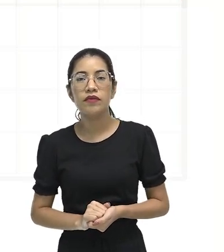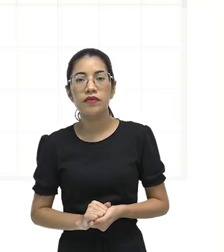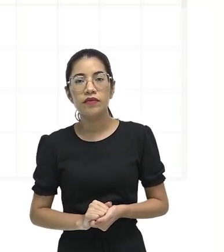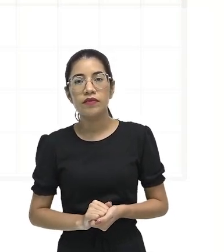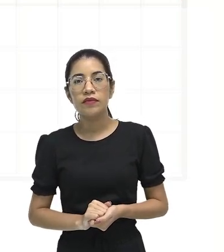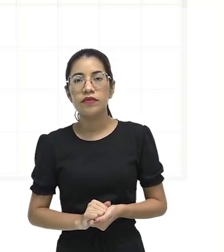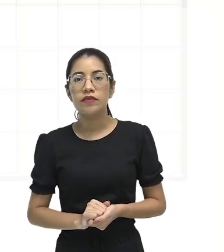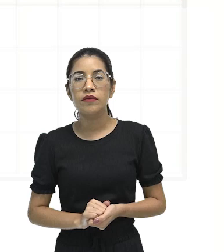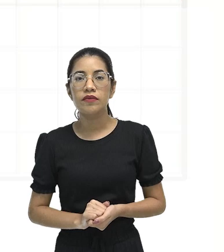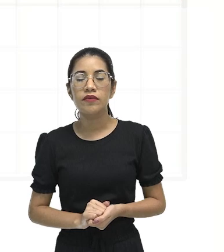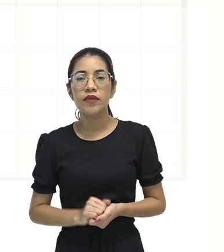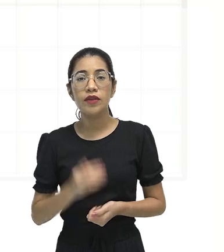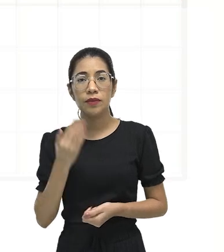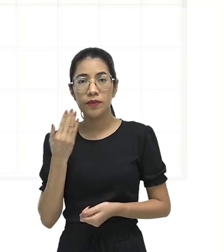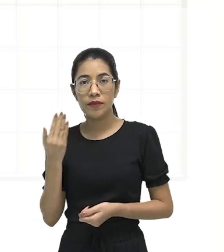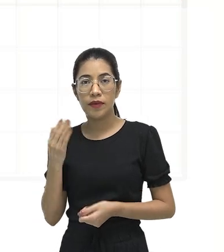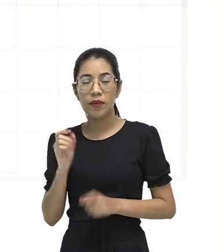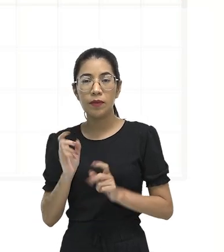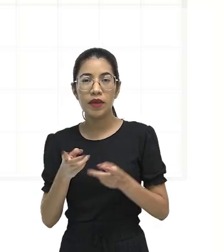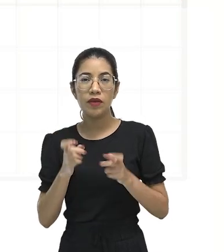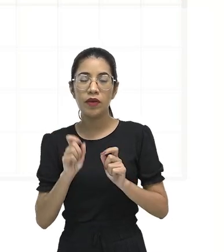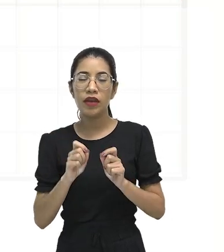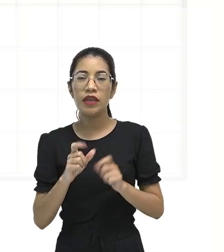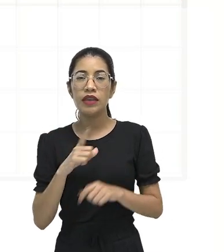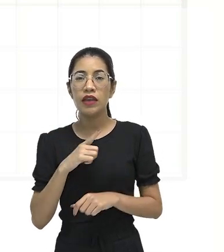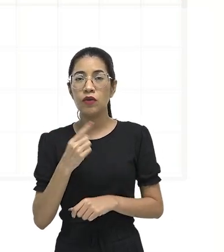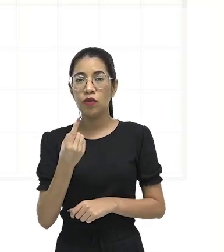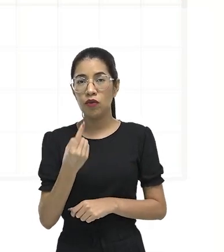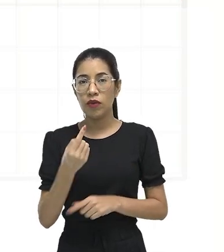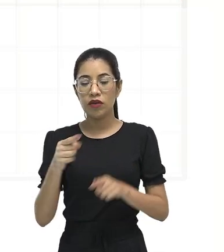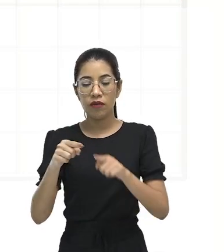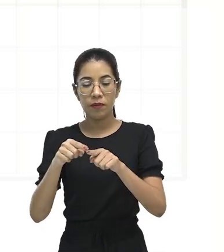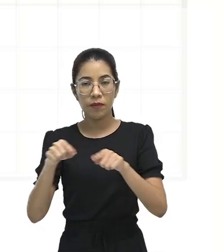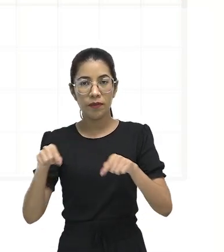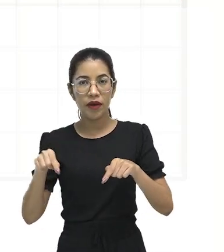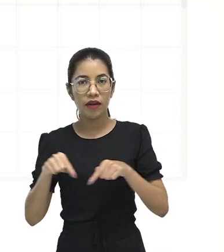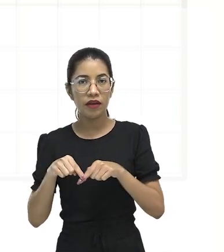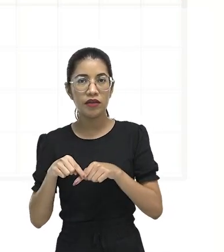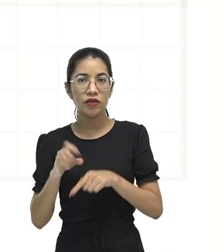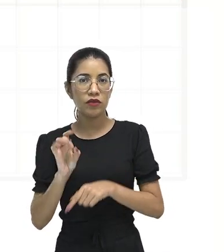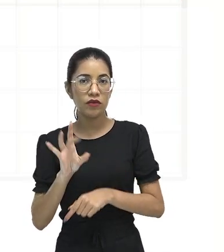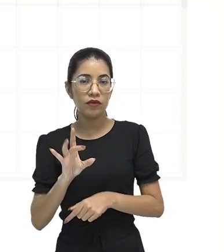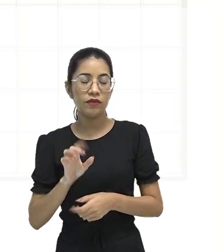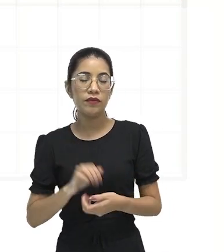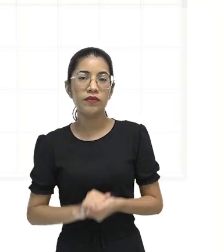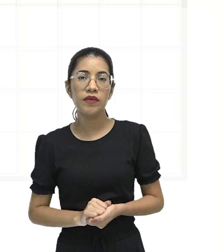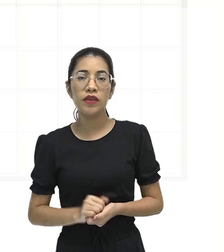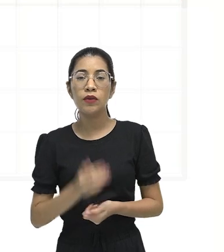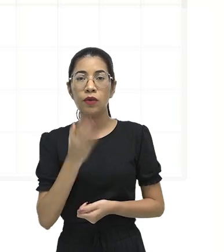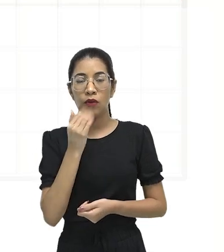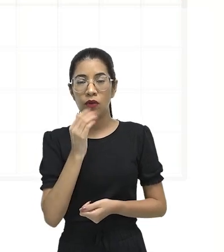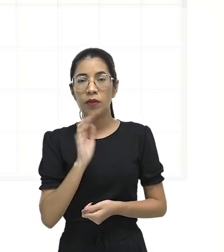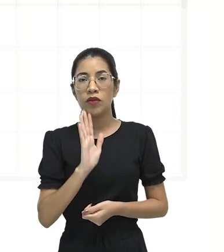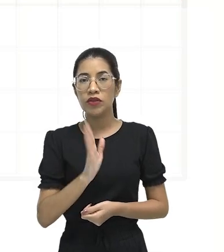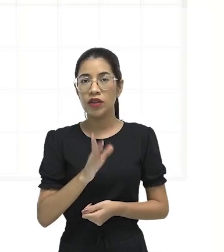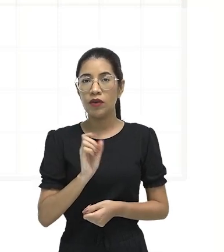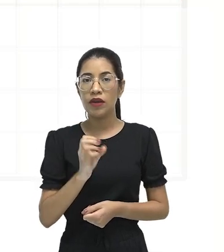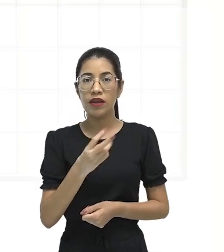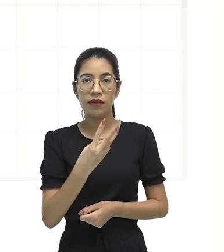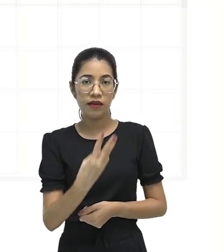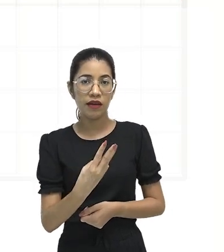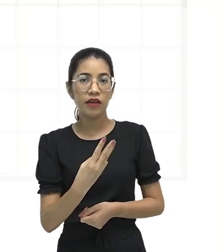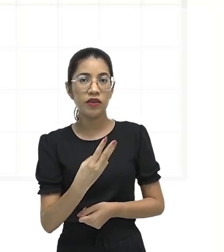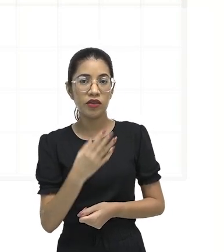que aqui eu só tenho uma fatia. Ou seja, foram comidas